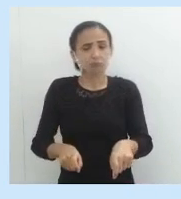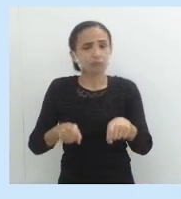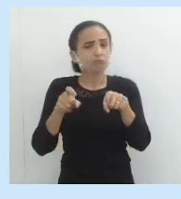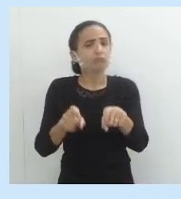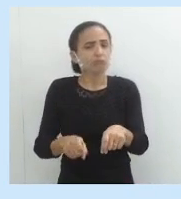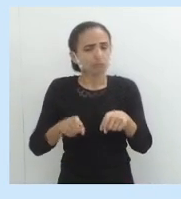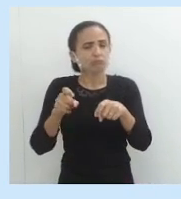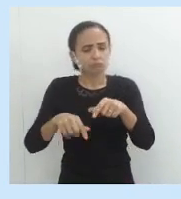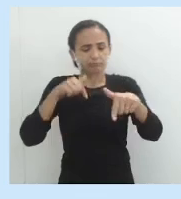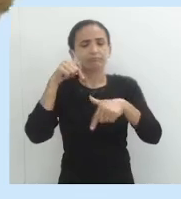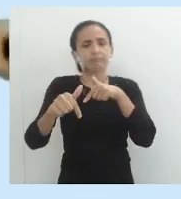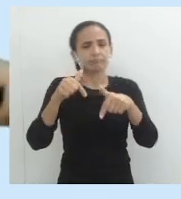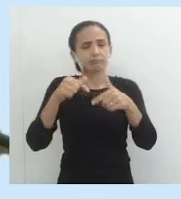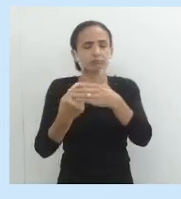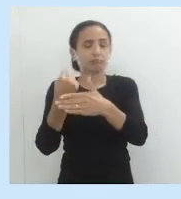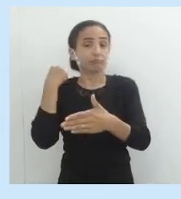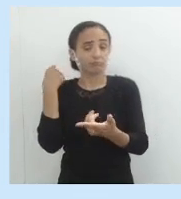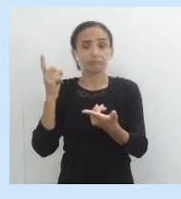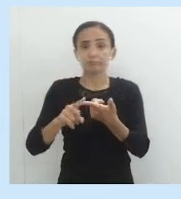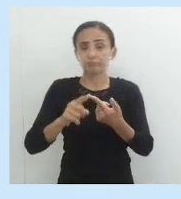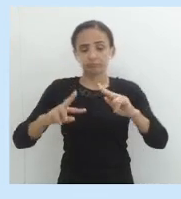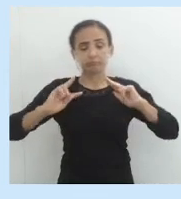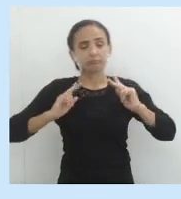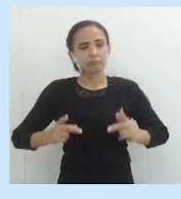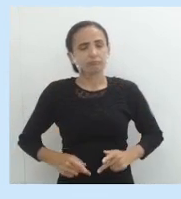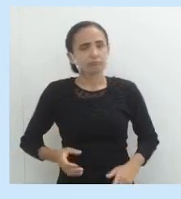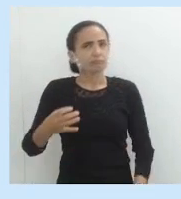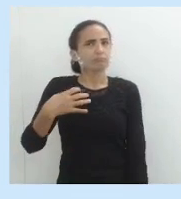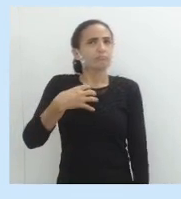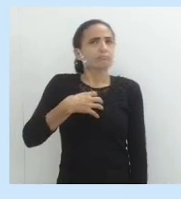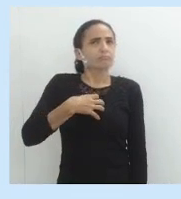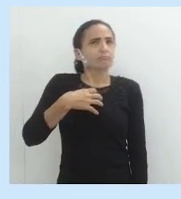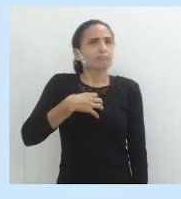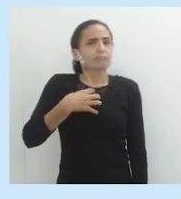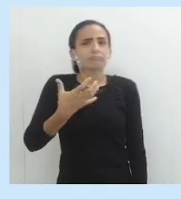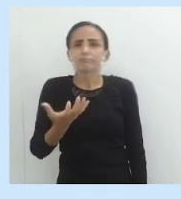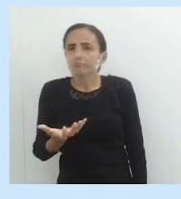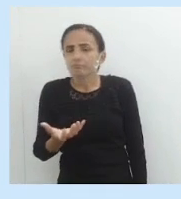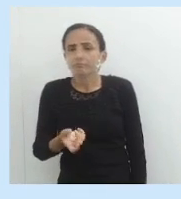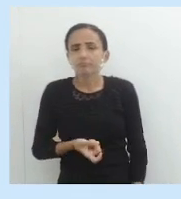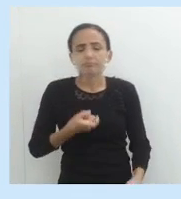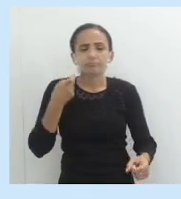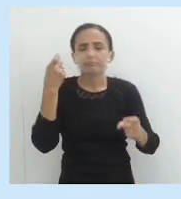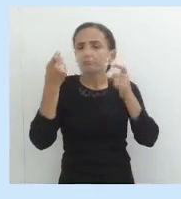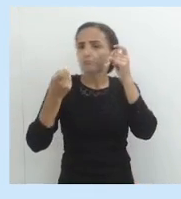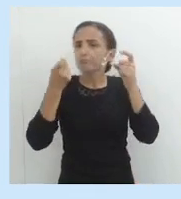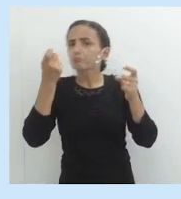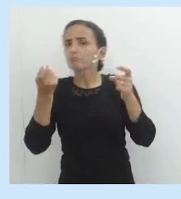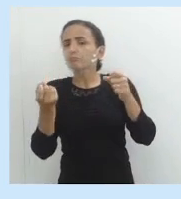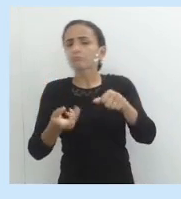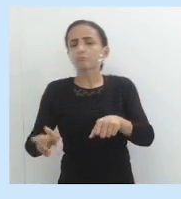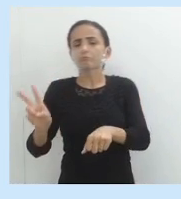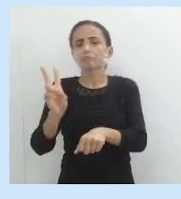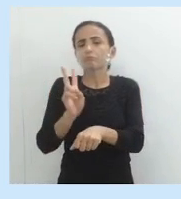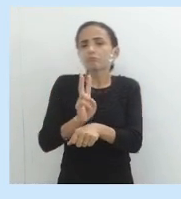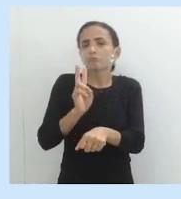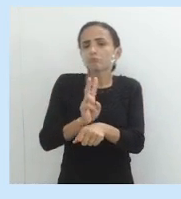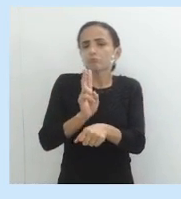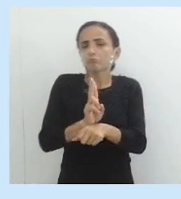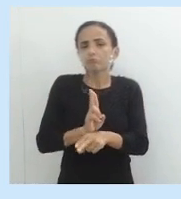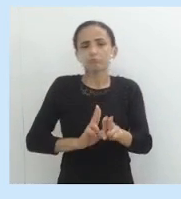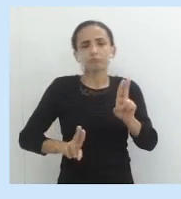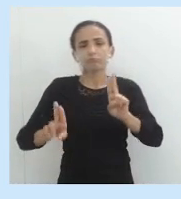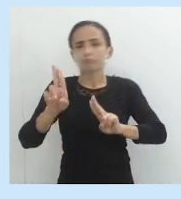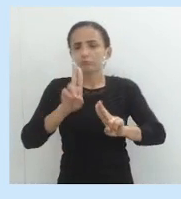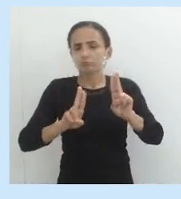também, mas eles também tinham essa preocupação estética, eles não produziam esses objetos apenas para utilizá-los, eles também tinham